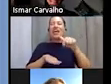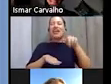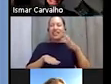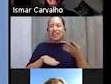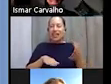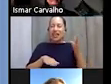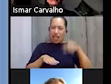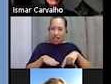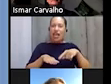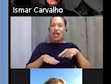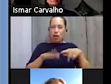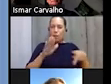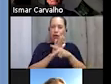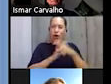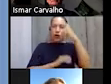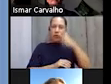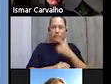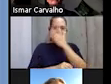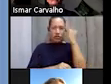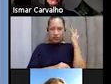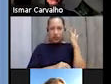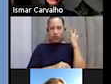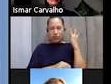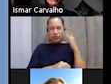aí desse período, né? Também.